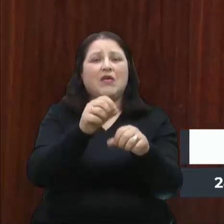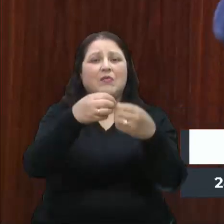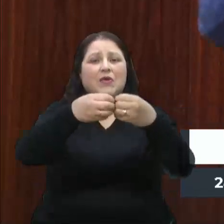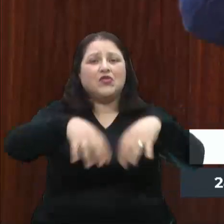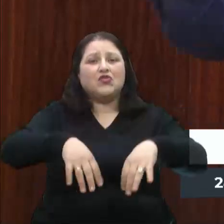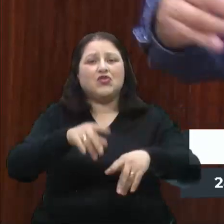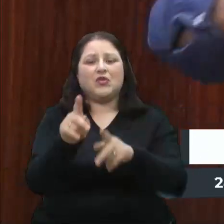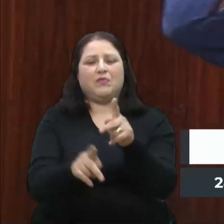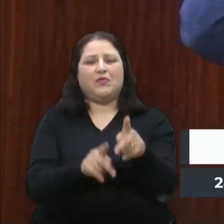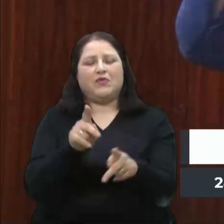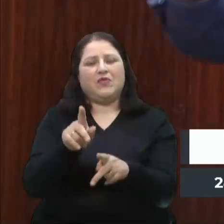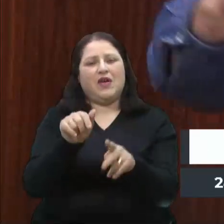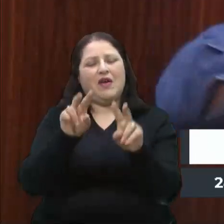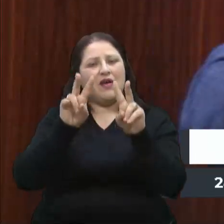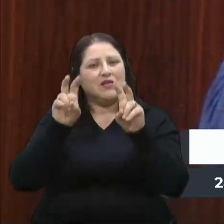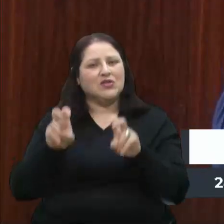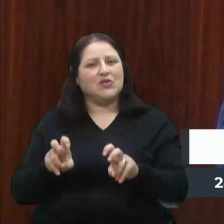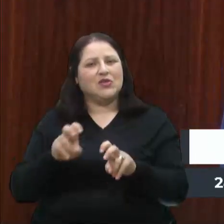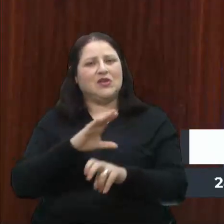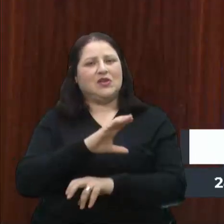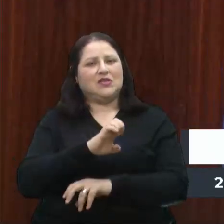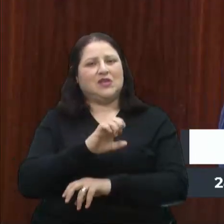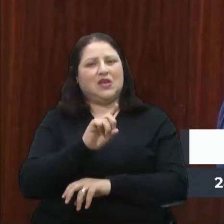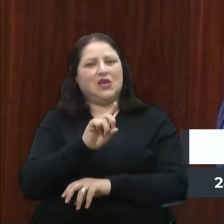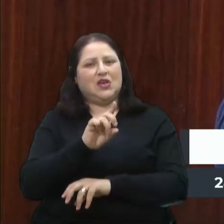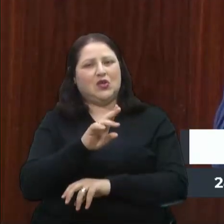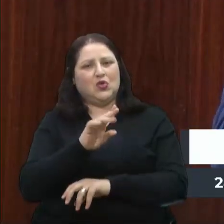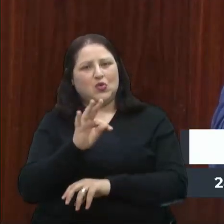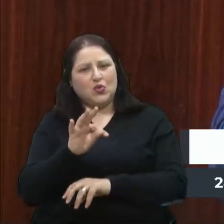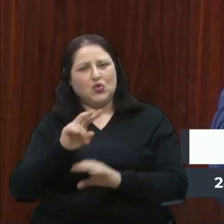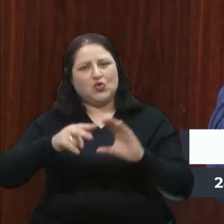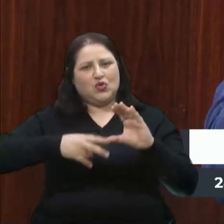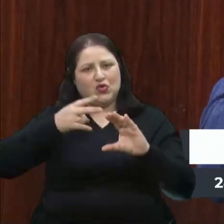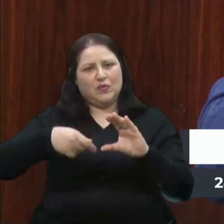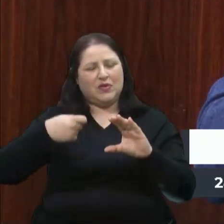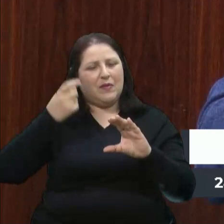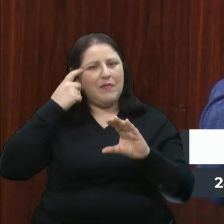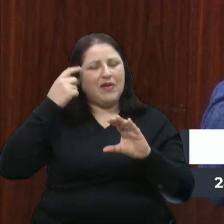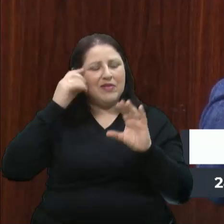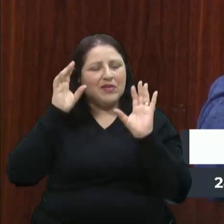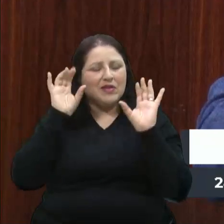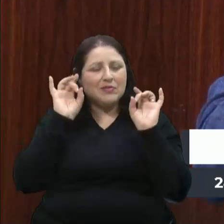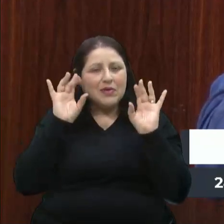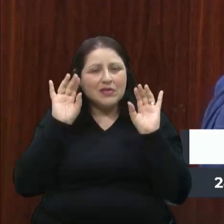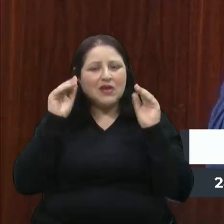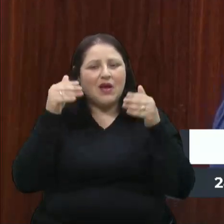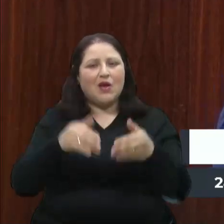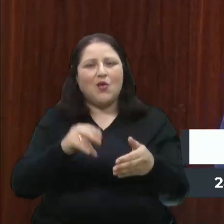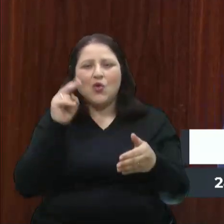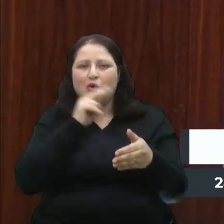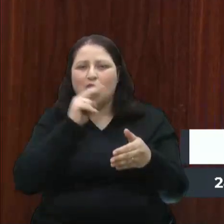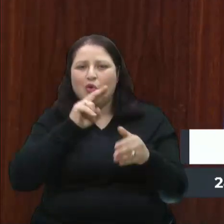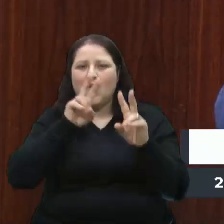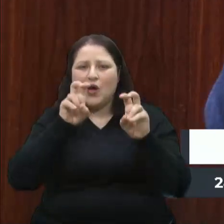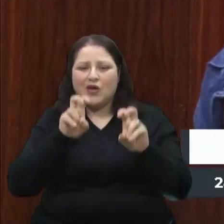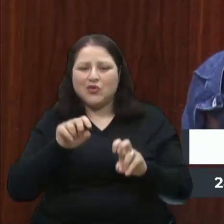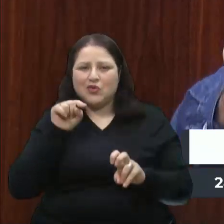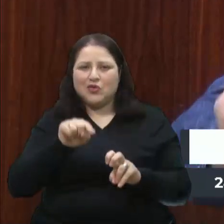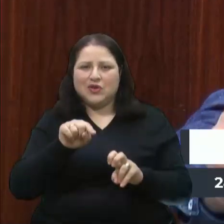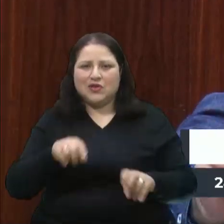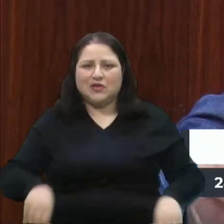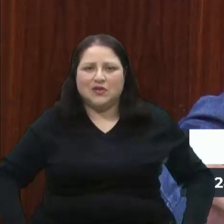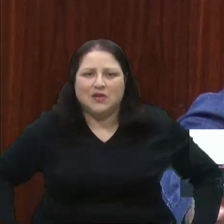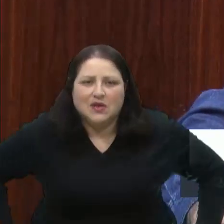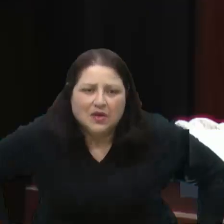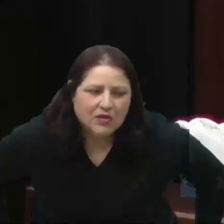sério, SEDUT, essa casa precisa pensar com muito apreço e com muita urgência nessas questões. Muito obrigado,